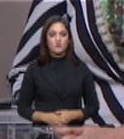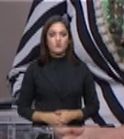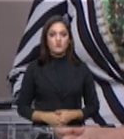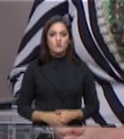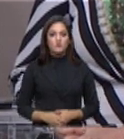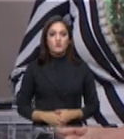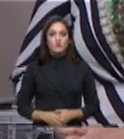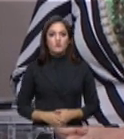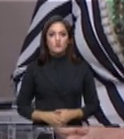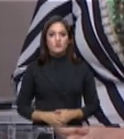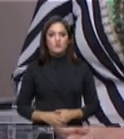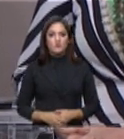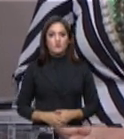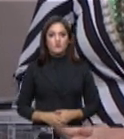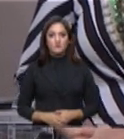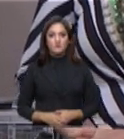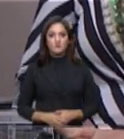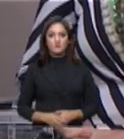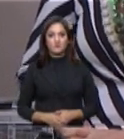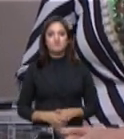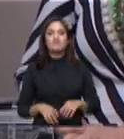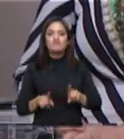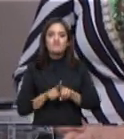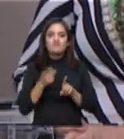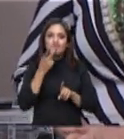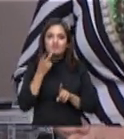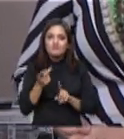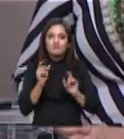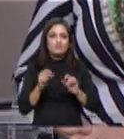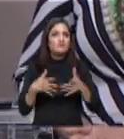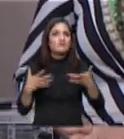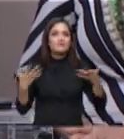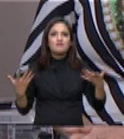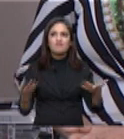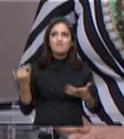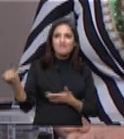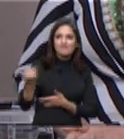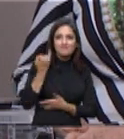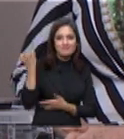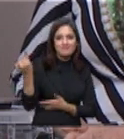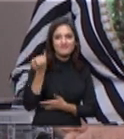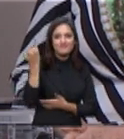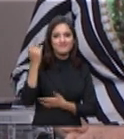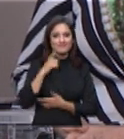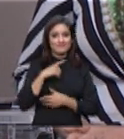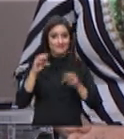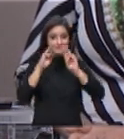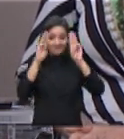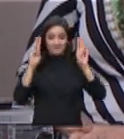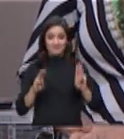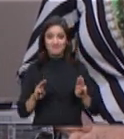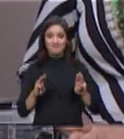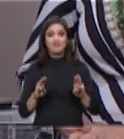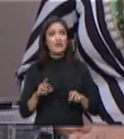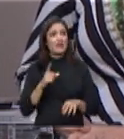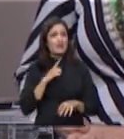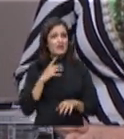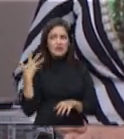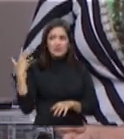procuro enunciar qual a carga simbólica desse novo museu. Muito além de ser uma elegantíssima